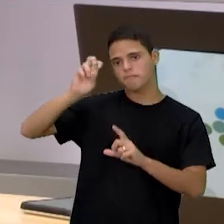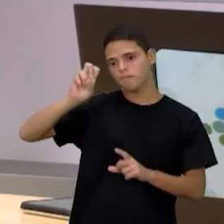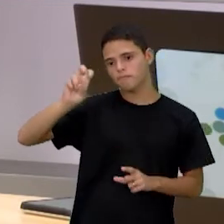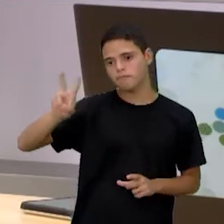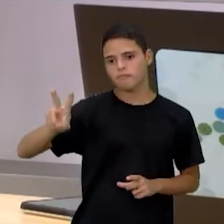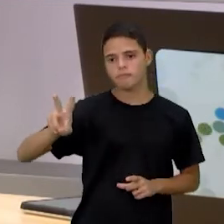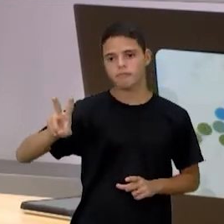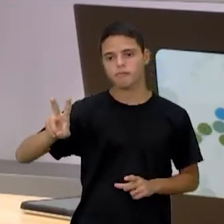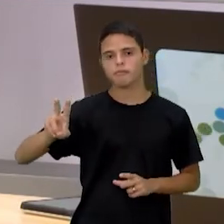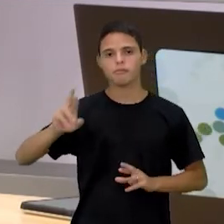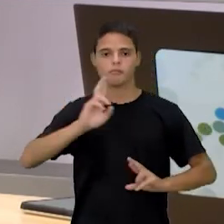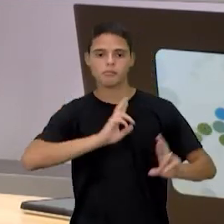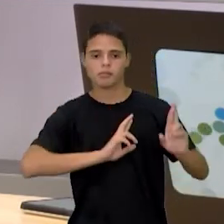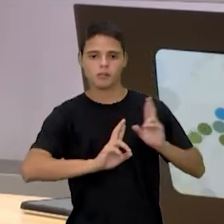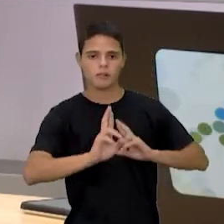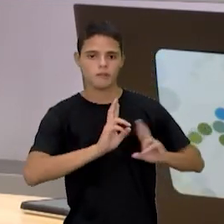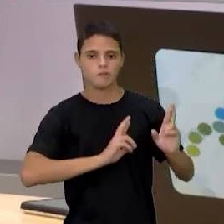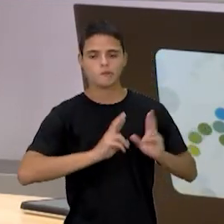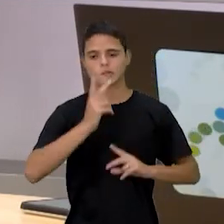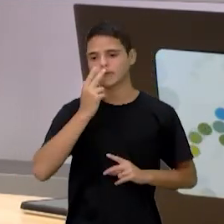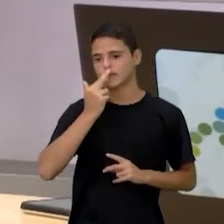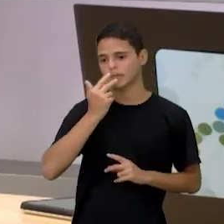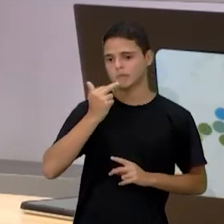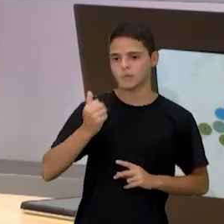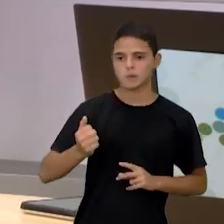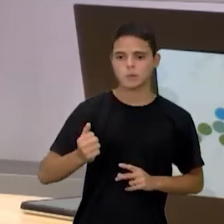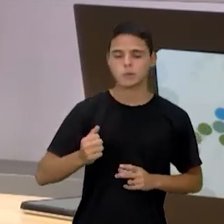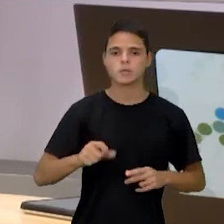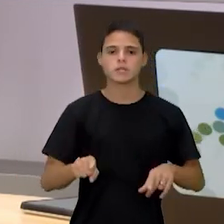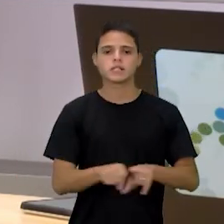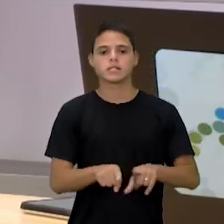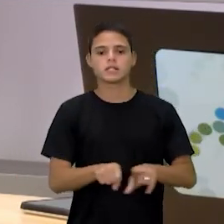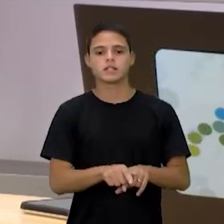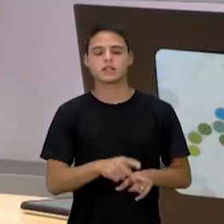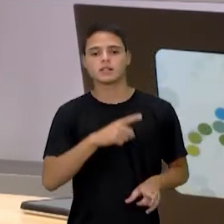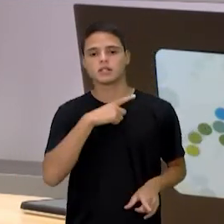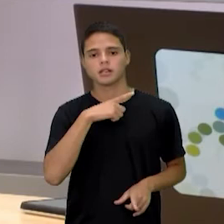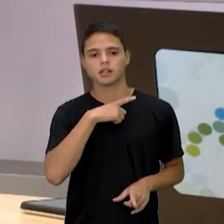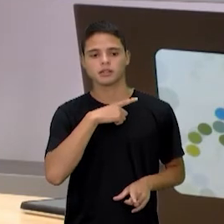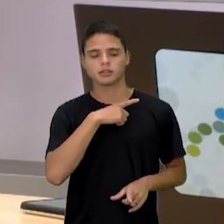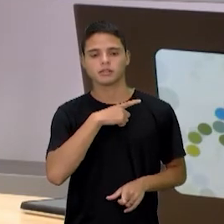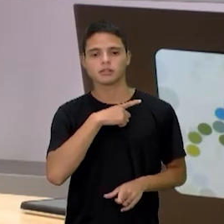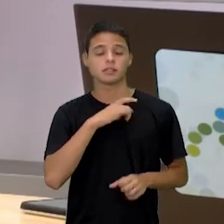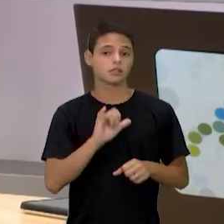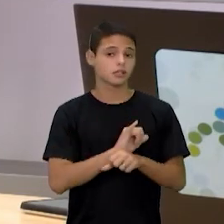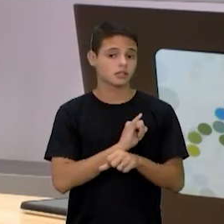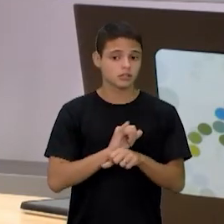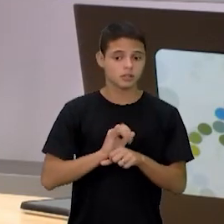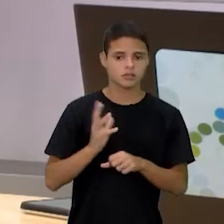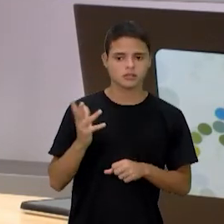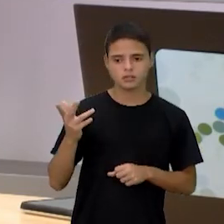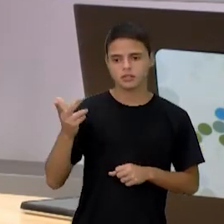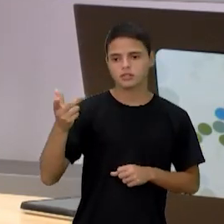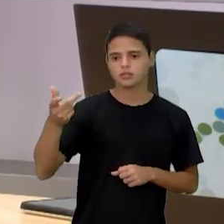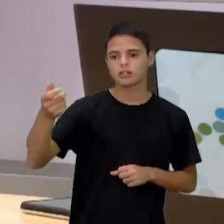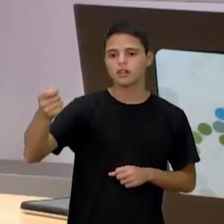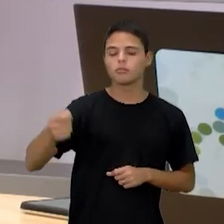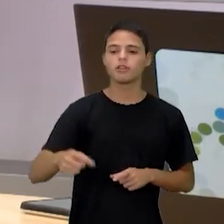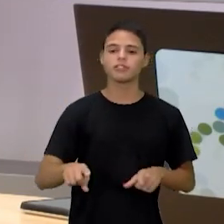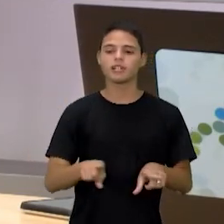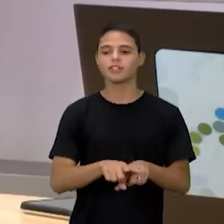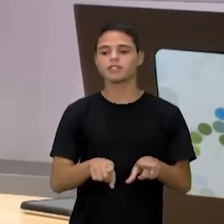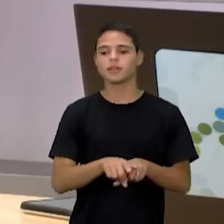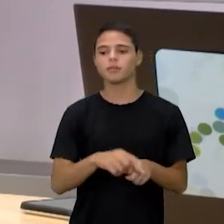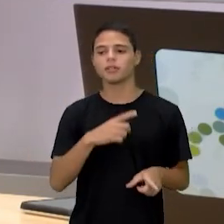semiose, né? Que é essa relação entre as linguagens, ela tem propósito, uma estratégia de persuasão. Ou seja, no final, você